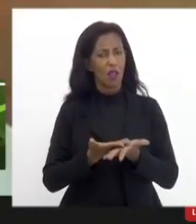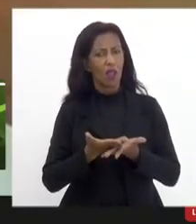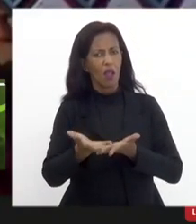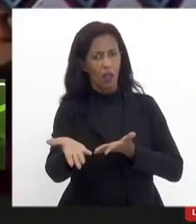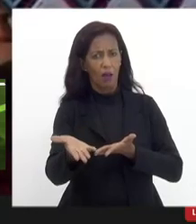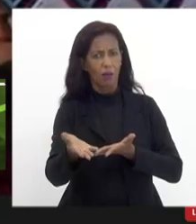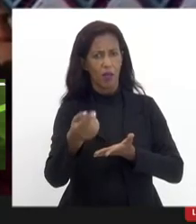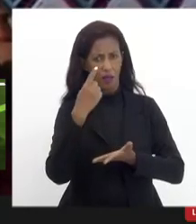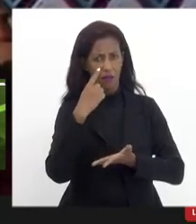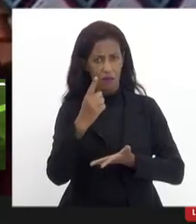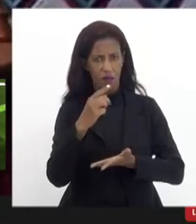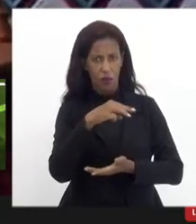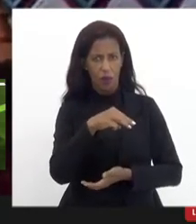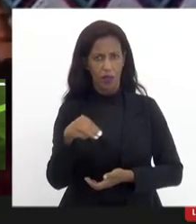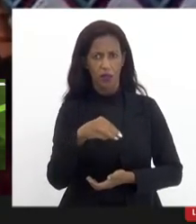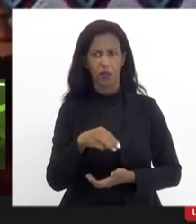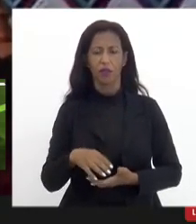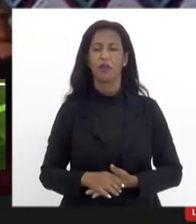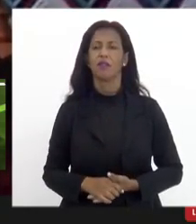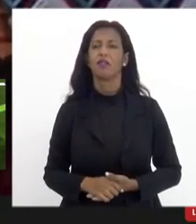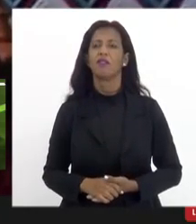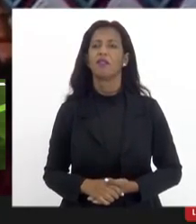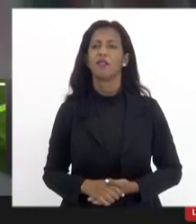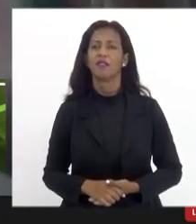encaminharem, viu, mestre Dengo? Não sei. Sim. Se...